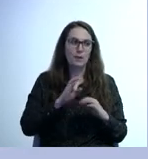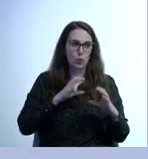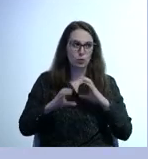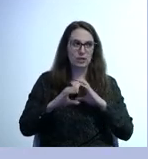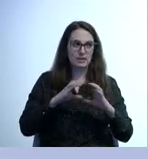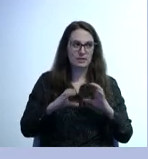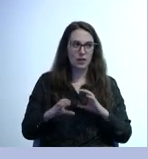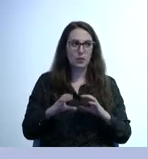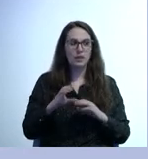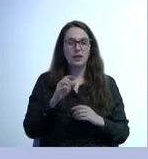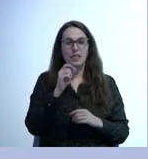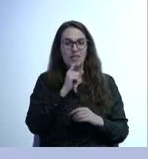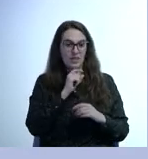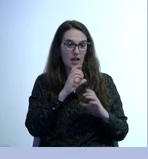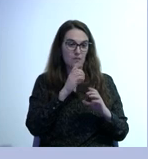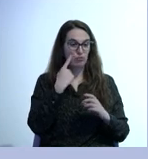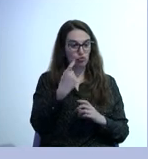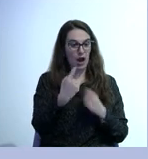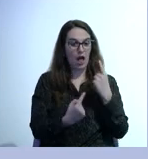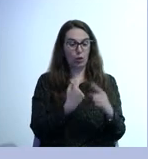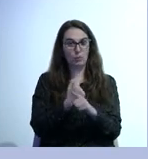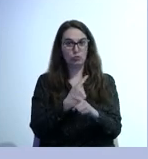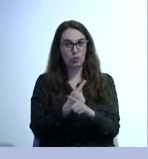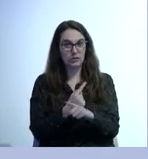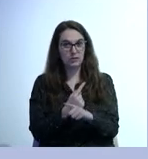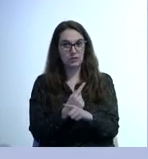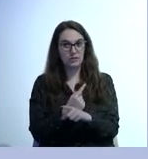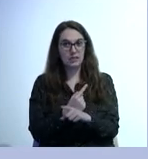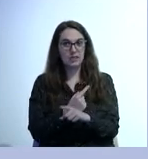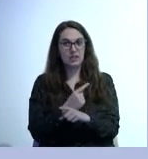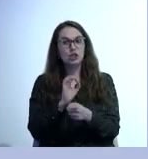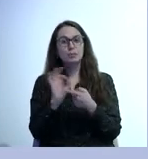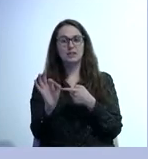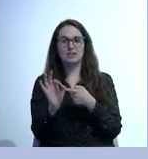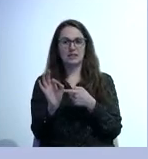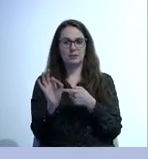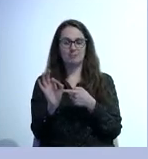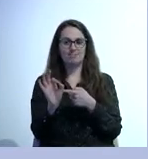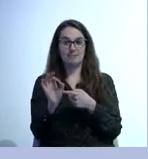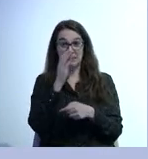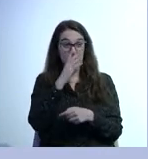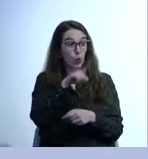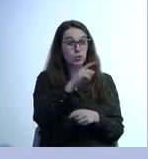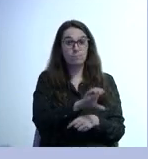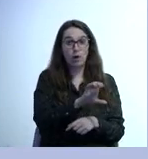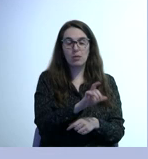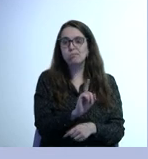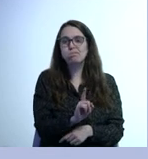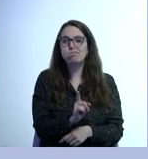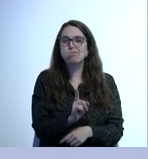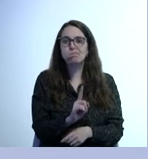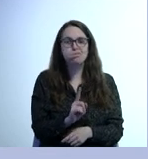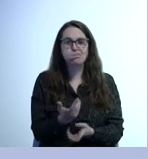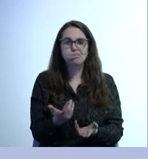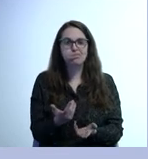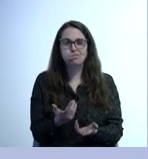de alguma maneira, comunicar conteúdos que lhe são específicos e que não se conseguiriam comunicar de outra